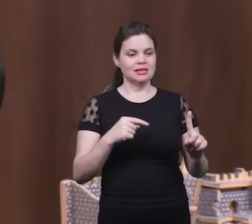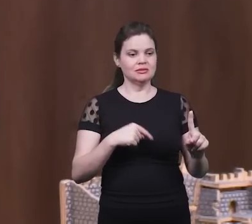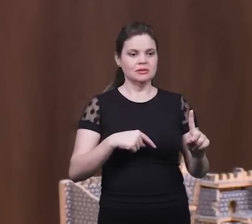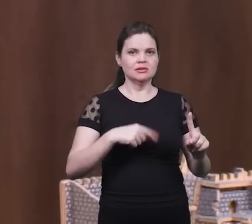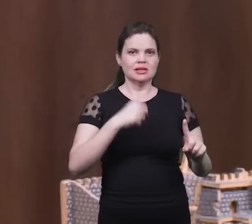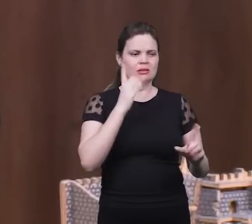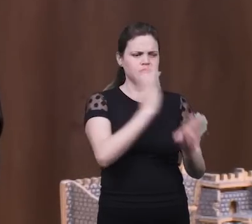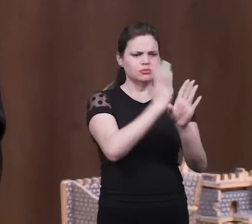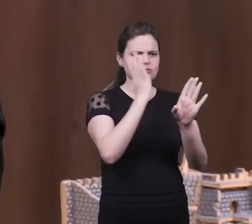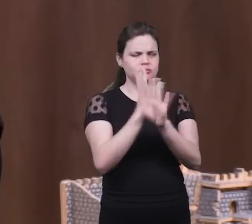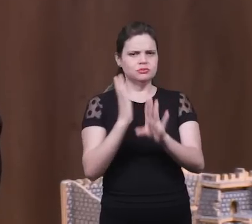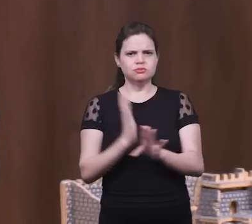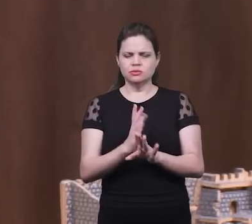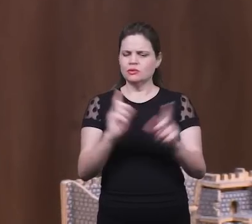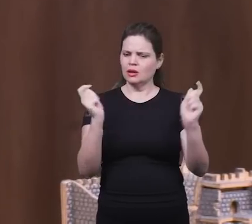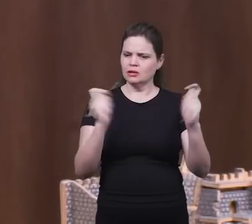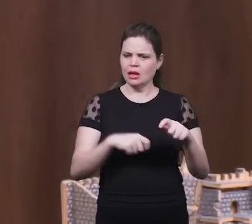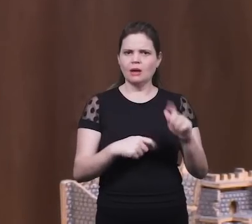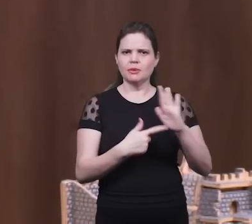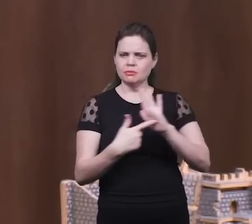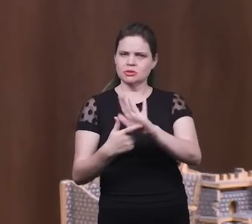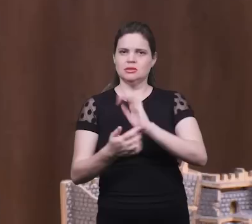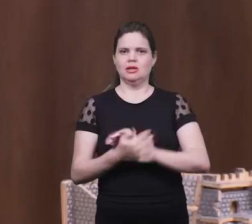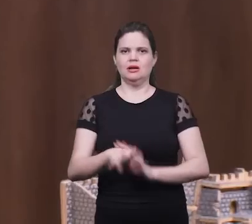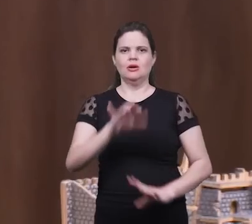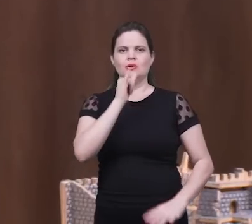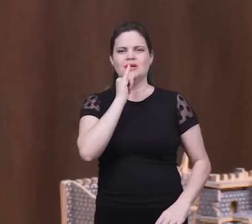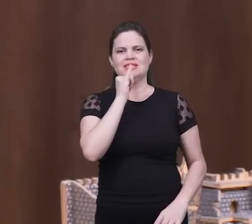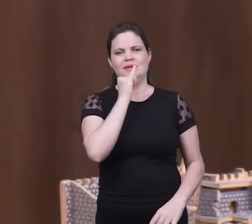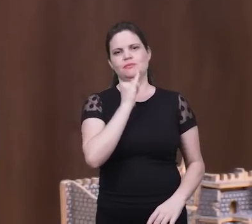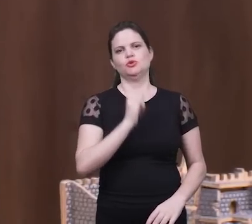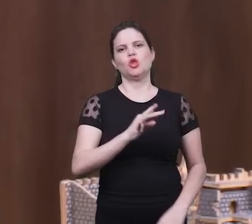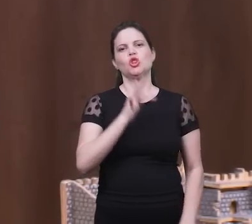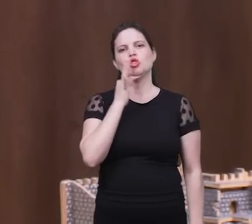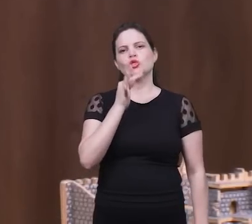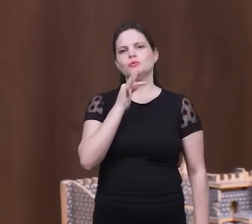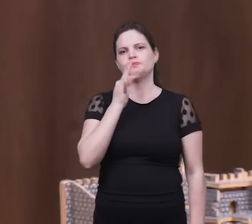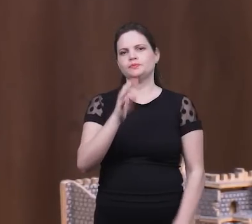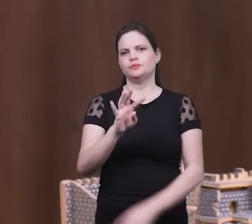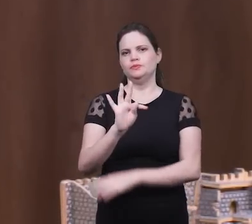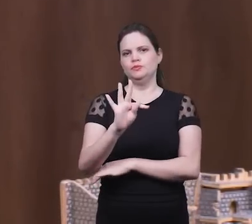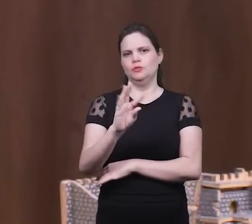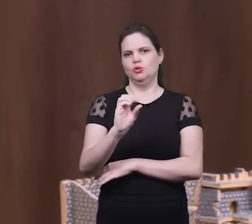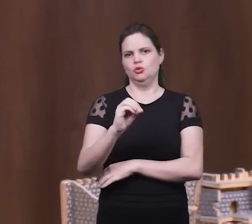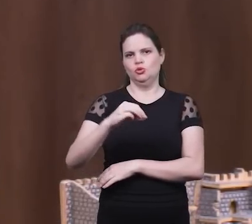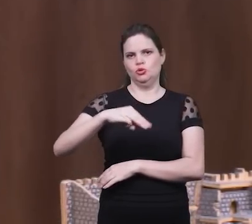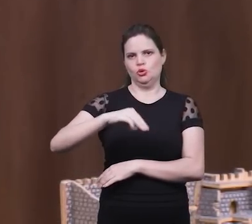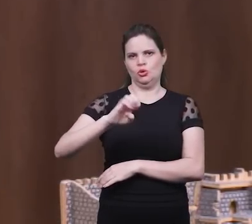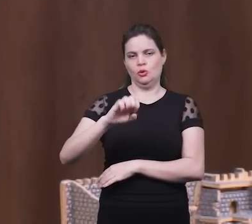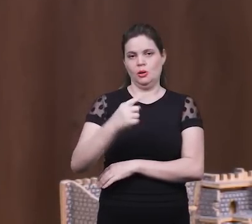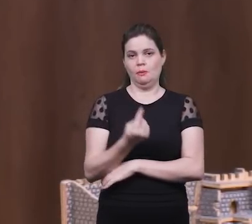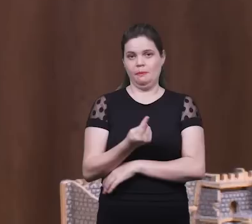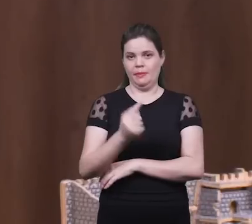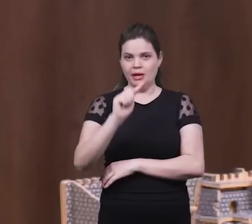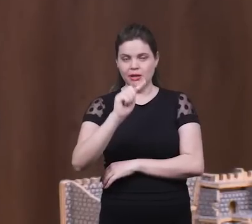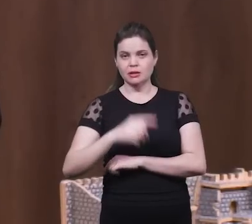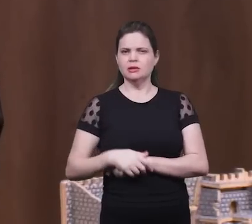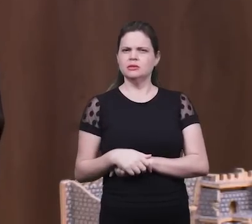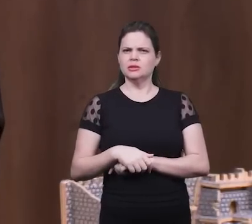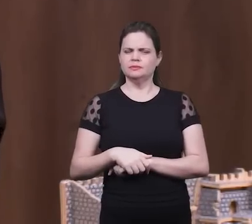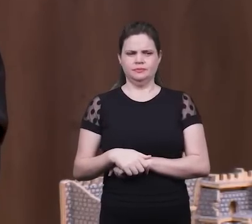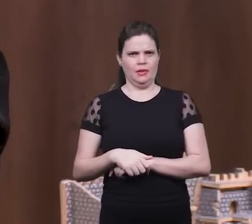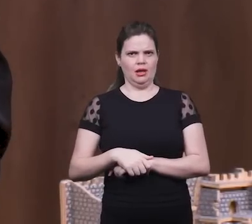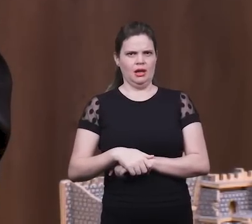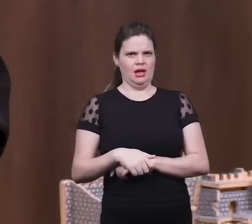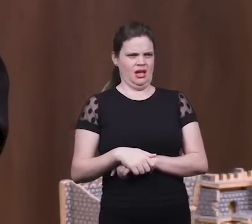Nós vemos lá que Tomé, ele precisou ver para quê? Nós sabemos que Tem pessoas que precisam de uma experiência real, ver para